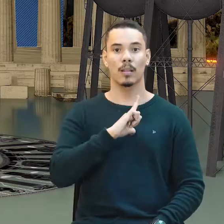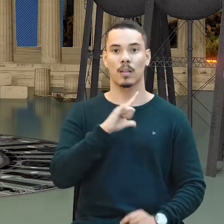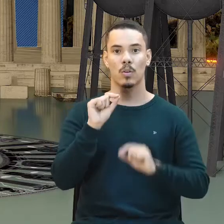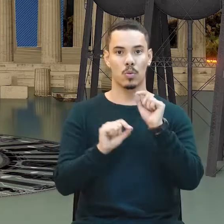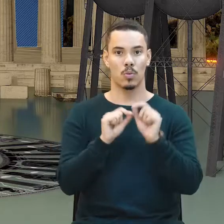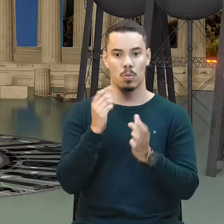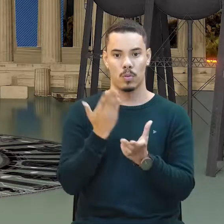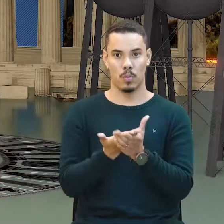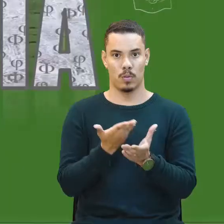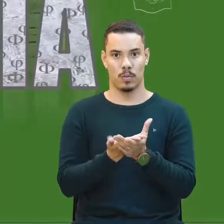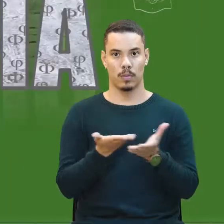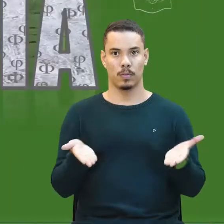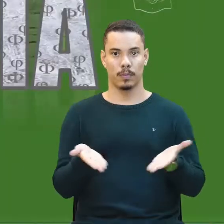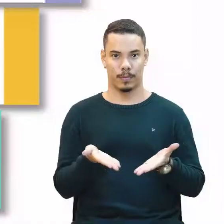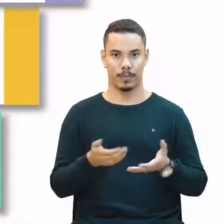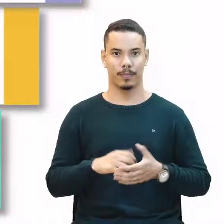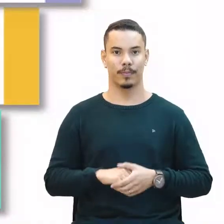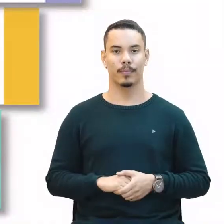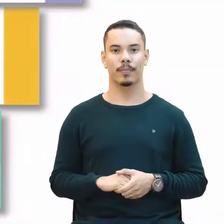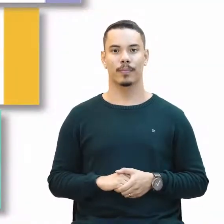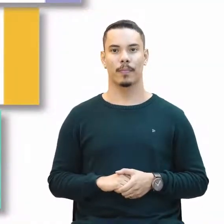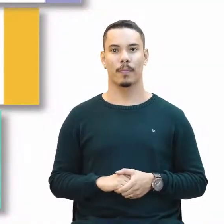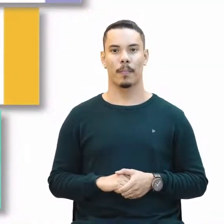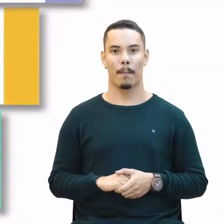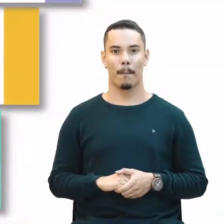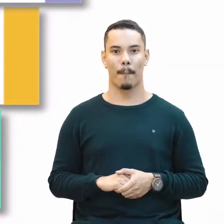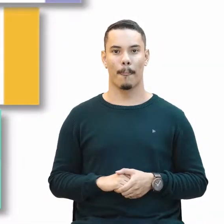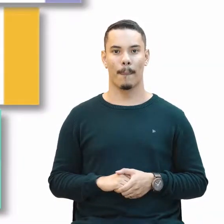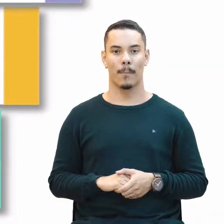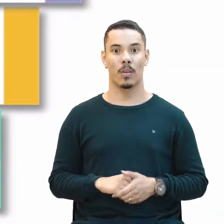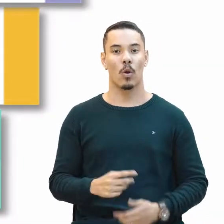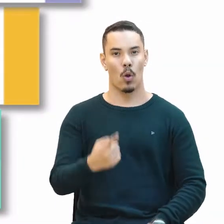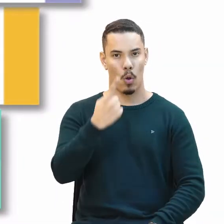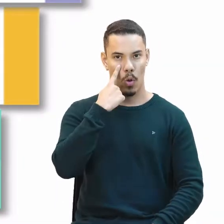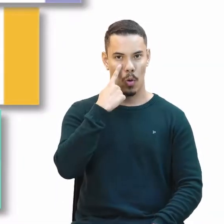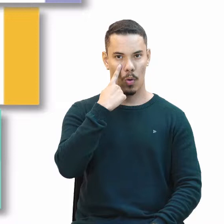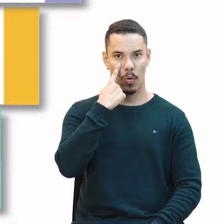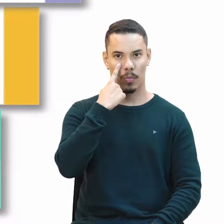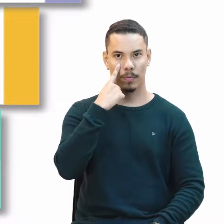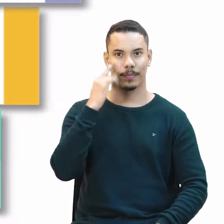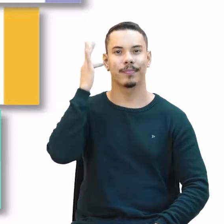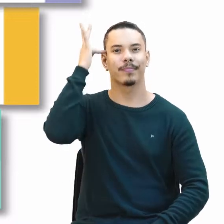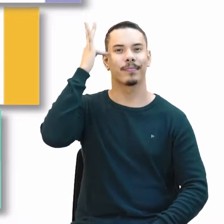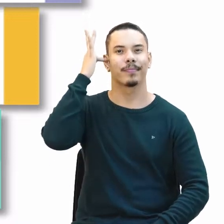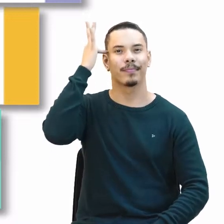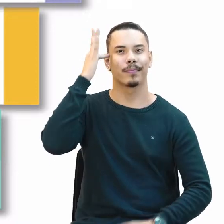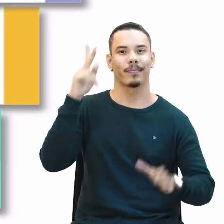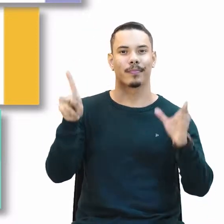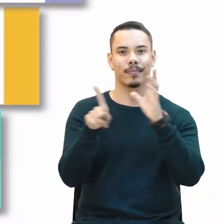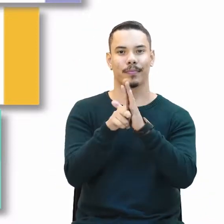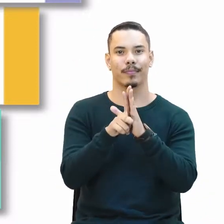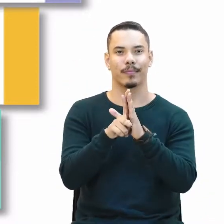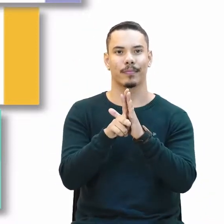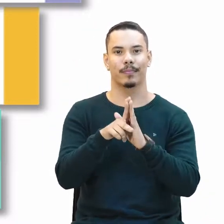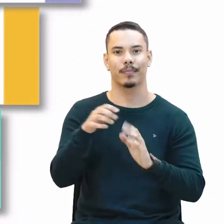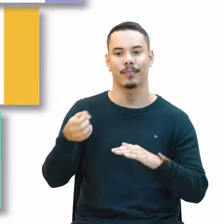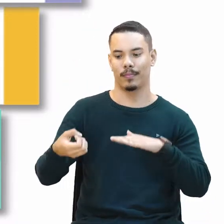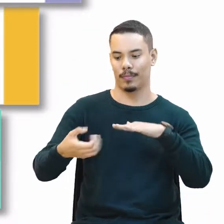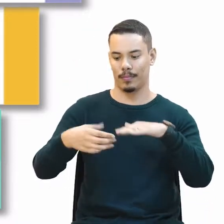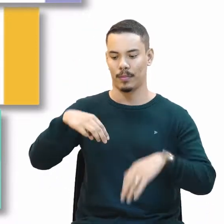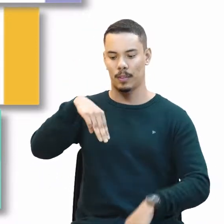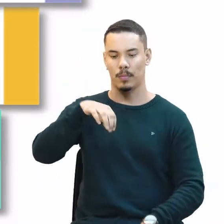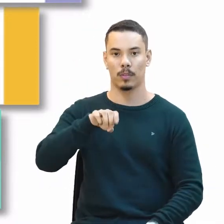aula de hoje. Vamos lá? Olha só, filosofia medieval,